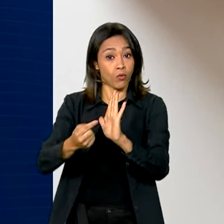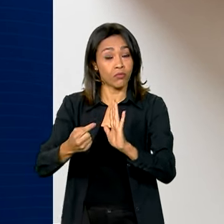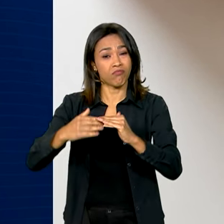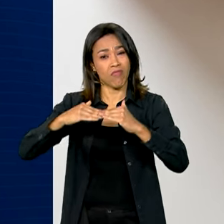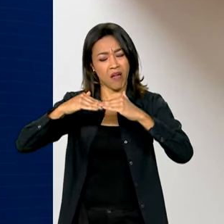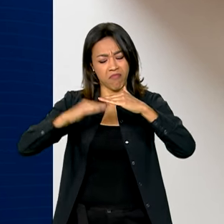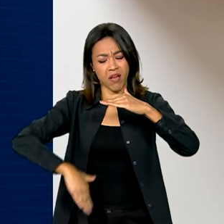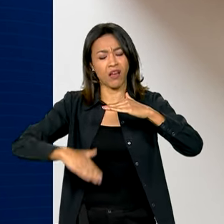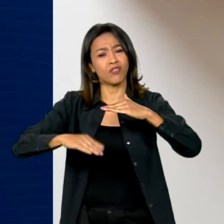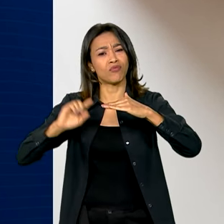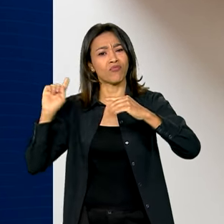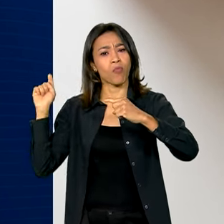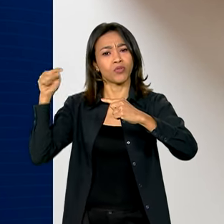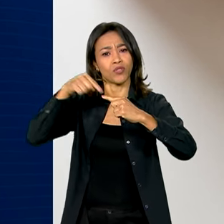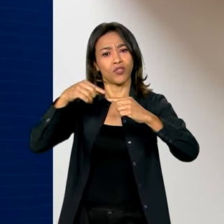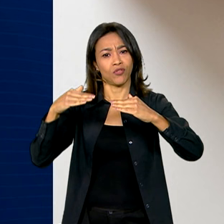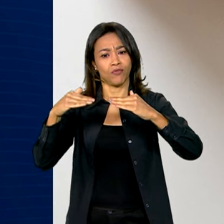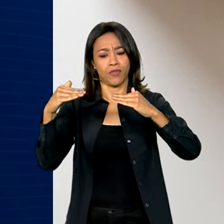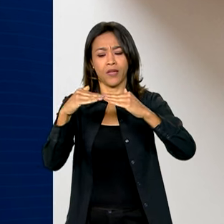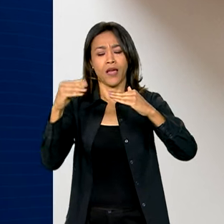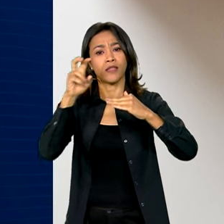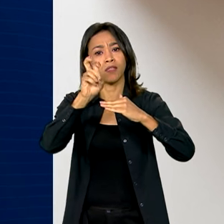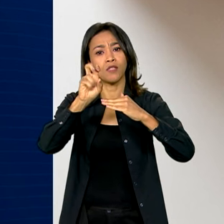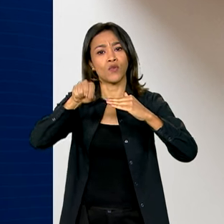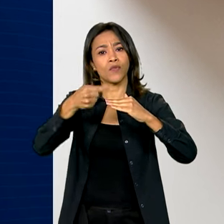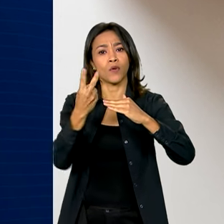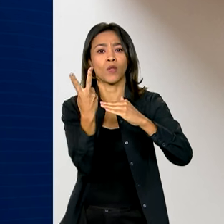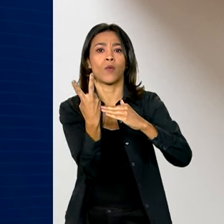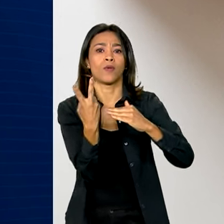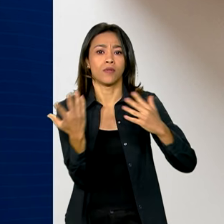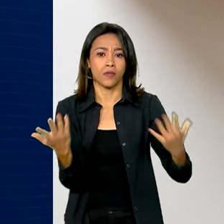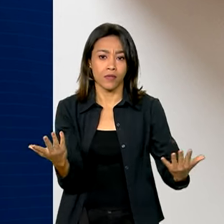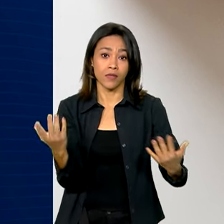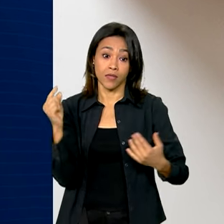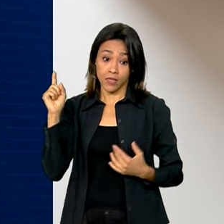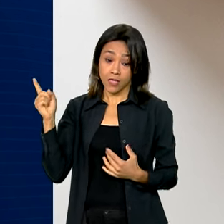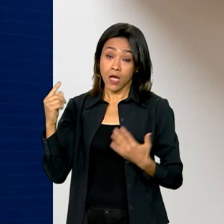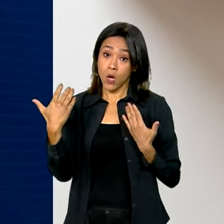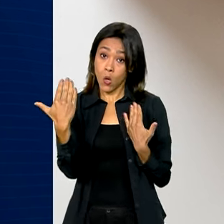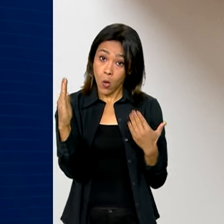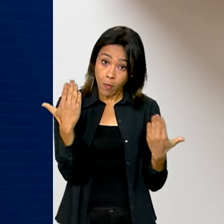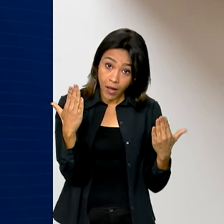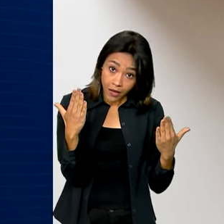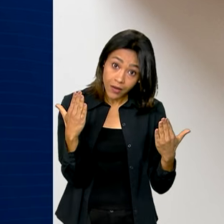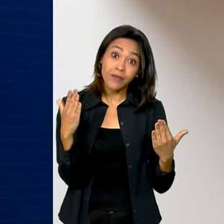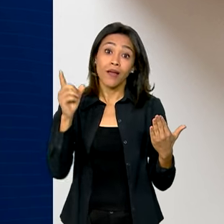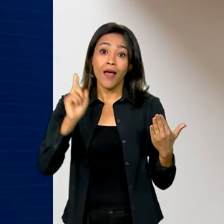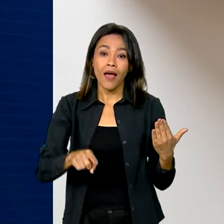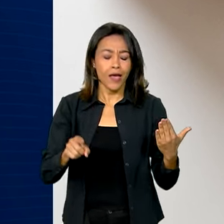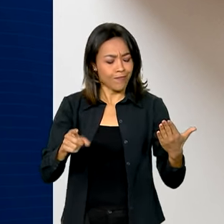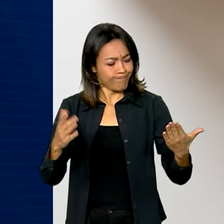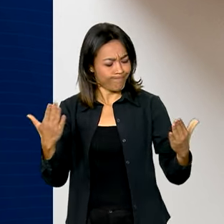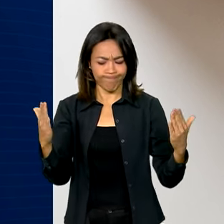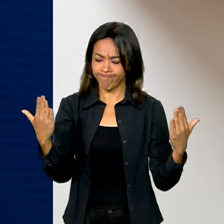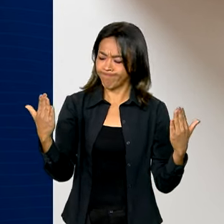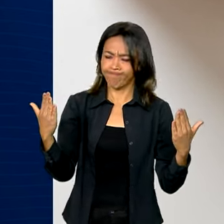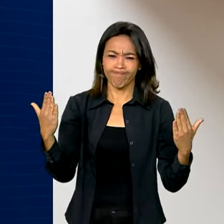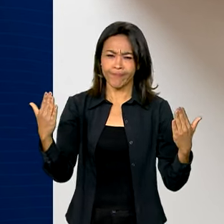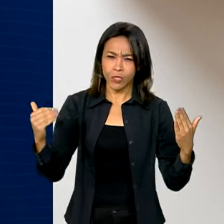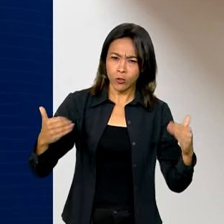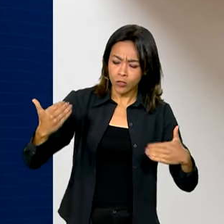abaixo da Meta que é 5,2 quando a comparação é entre os resultados de